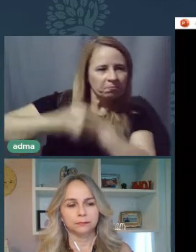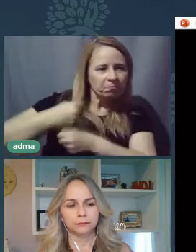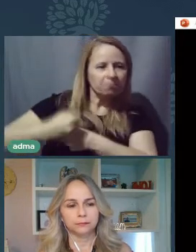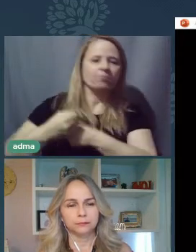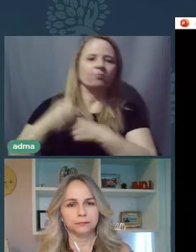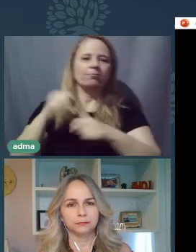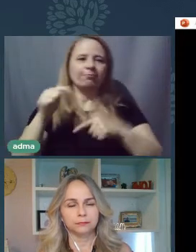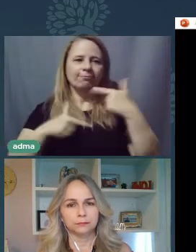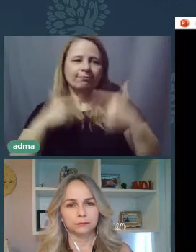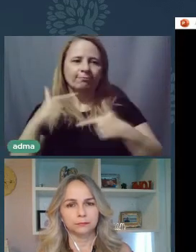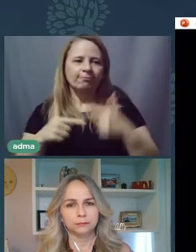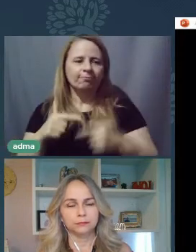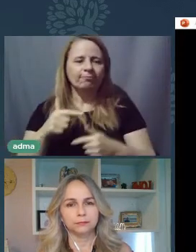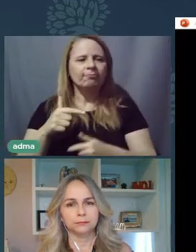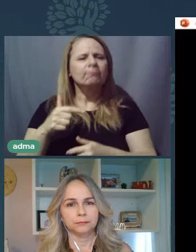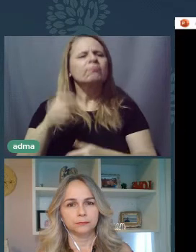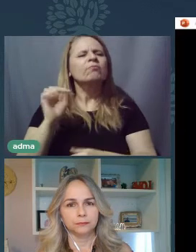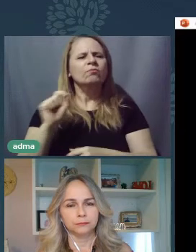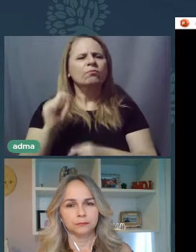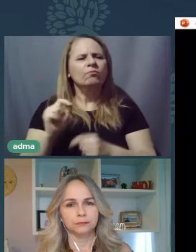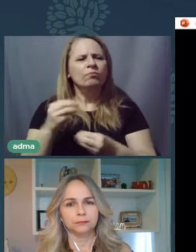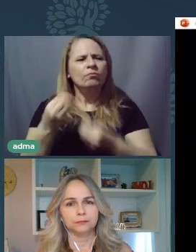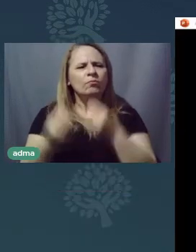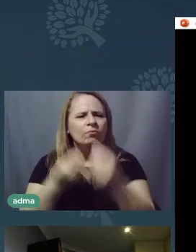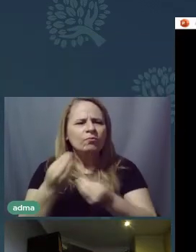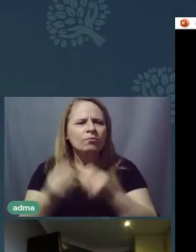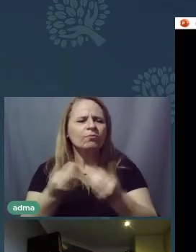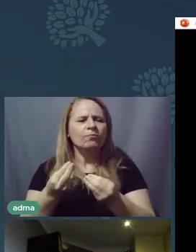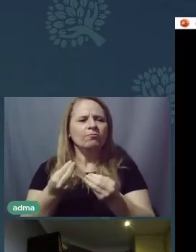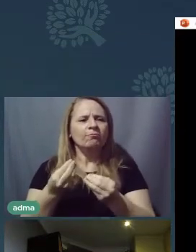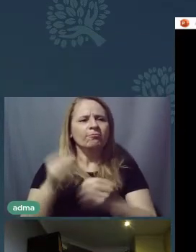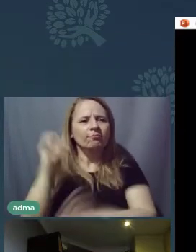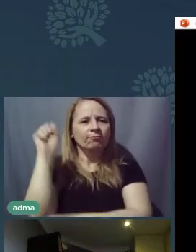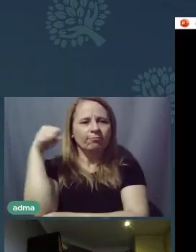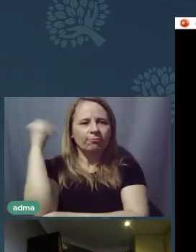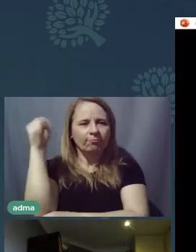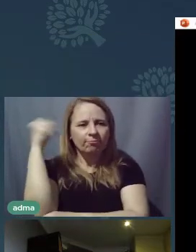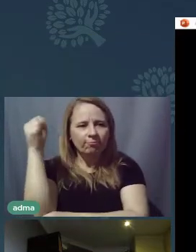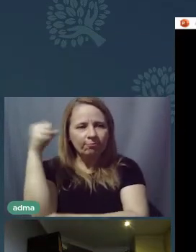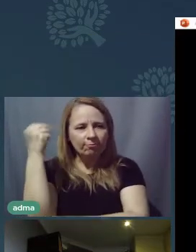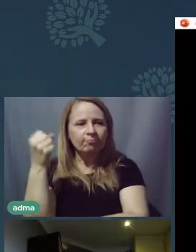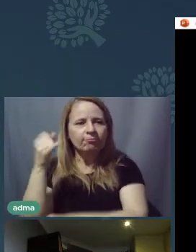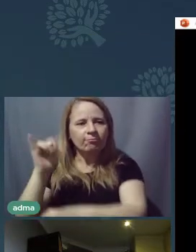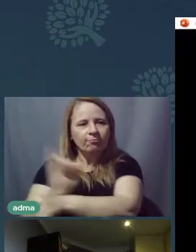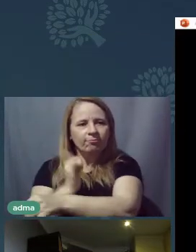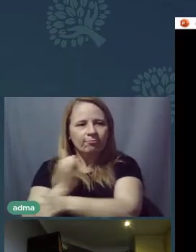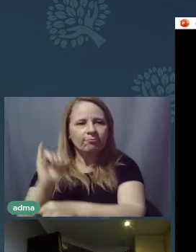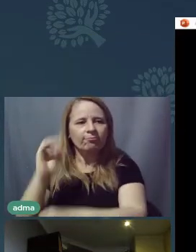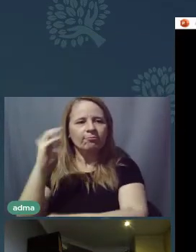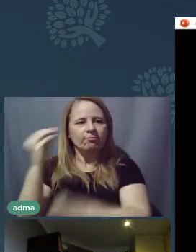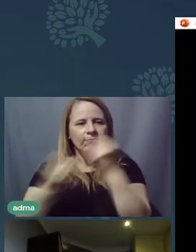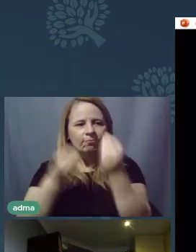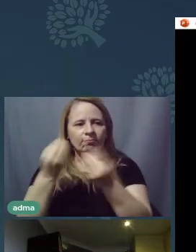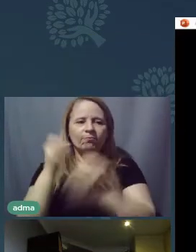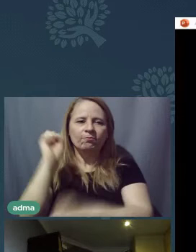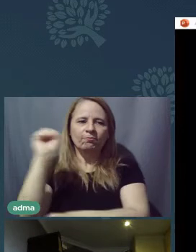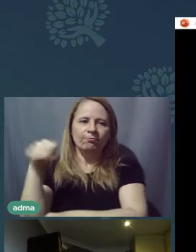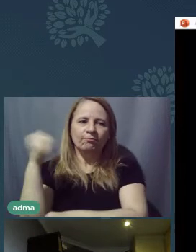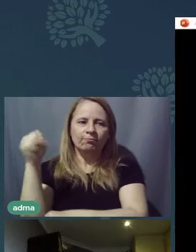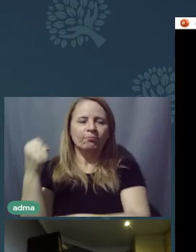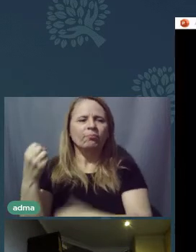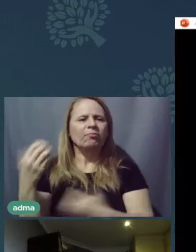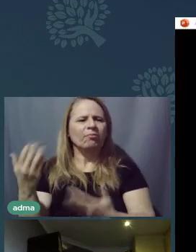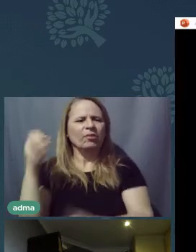relação às técnicas que compõem a fisioterapia, né? Muitas vezes a gente fala a fisioterapia como